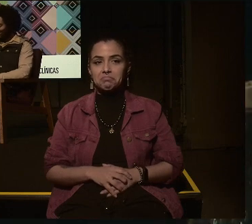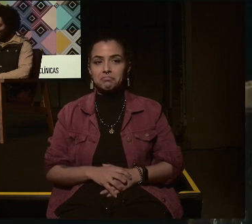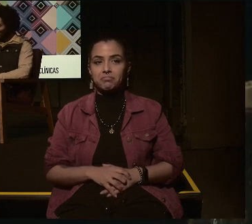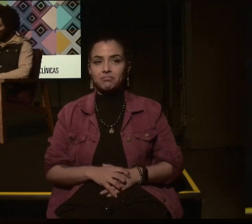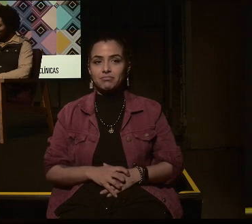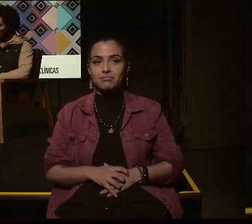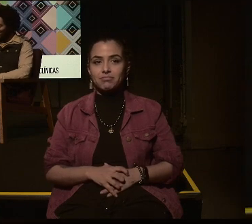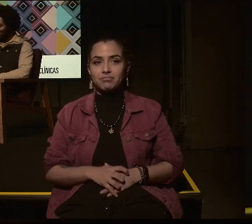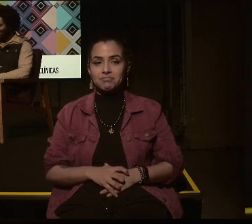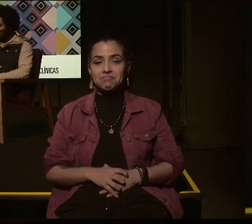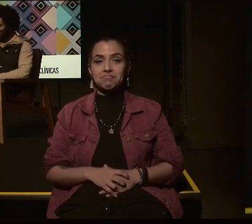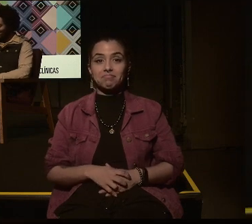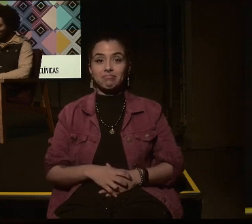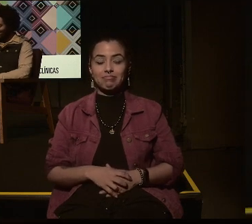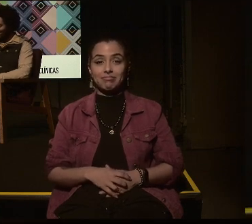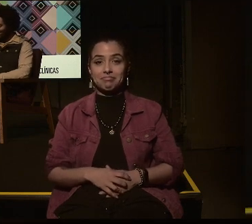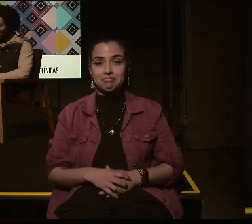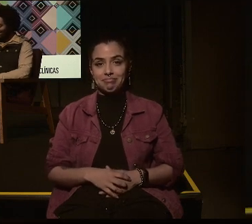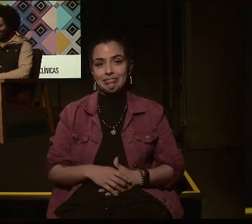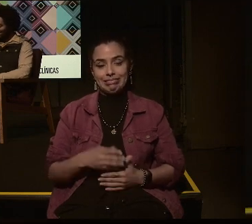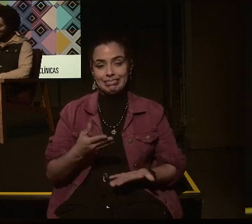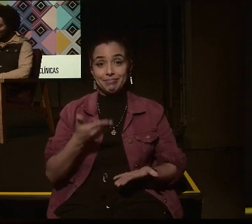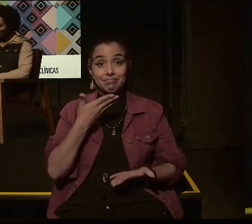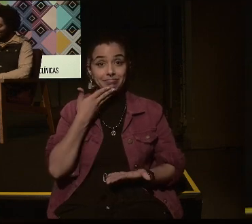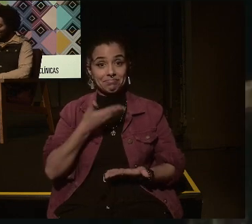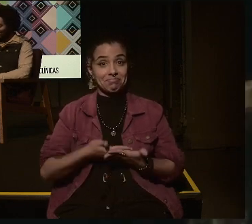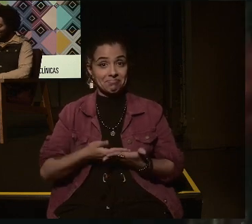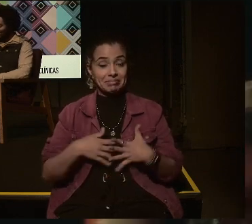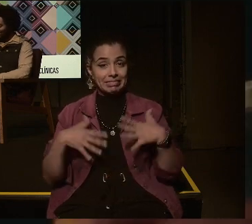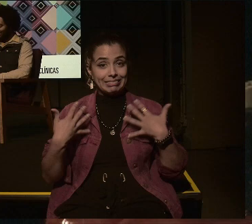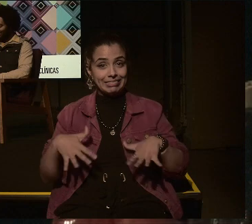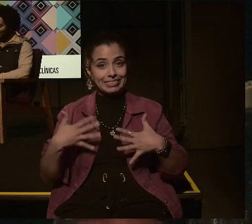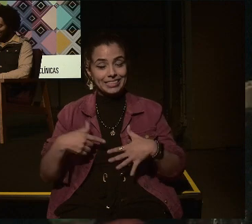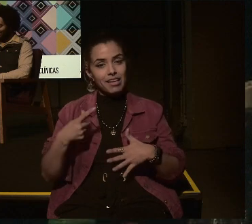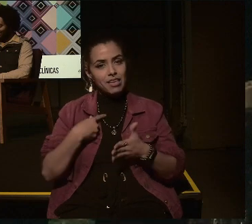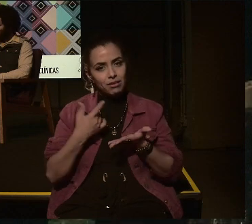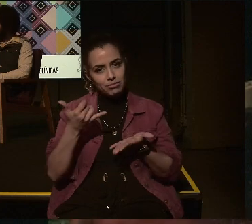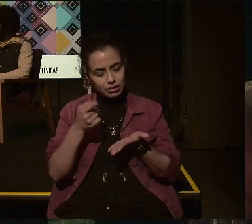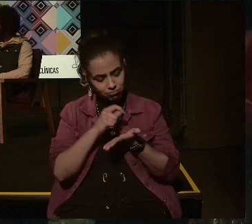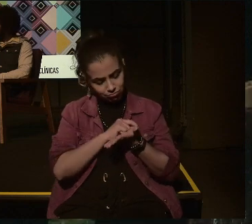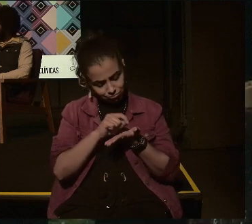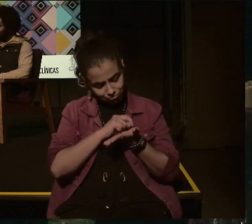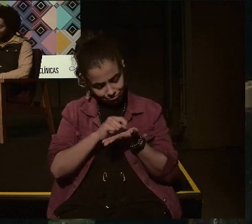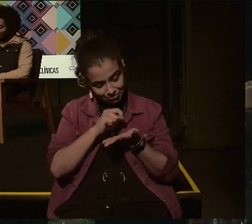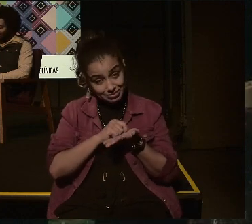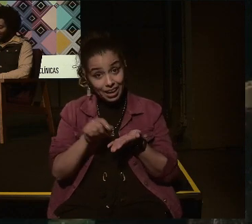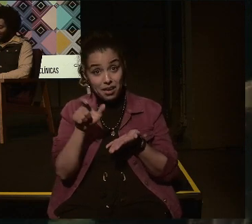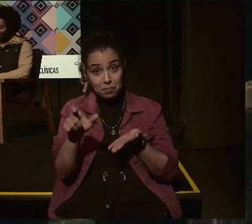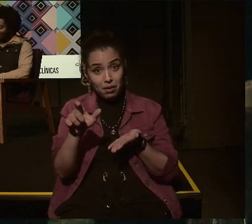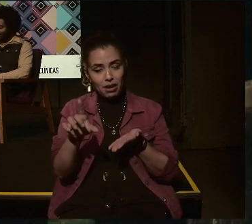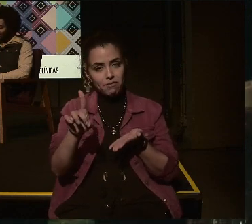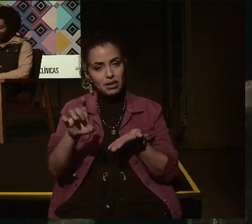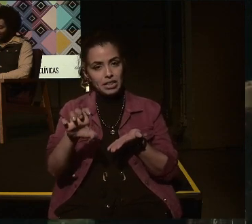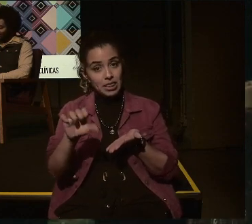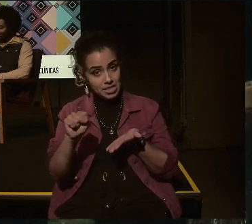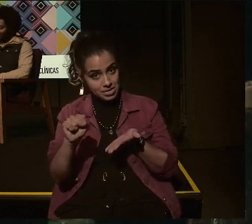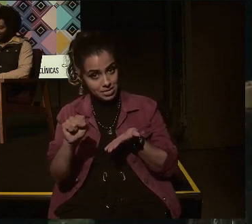Obrigada, Emi. Caramba. Eu escrevi desumanização aqui algumas vezes, né? Fiquei